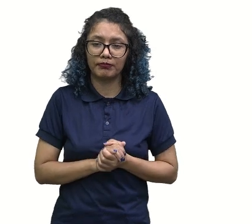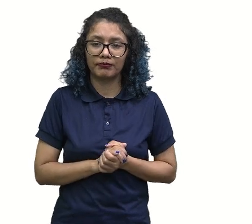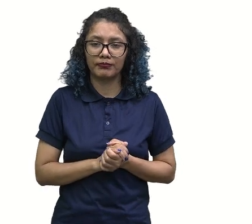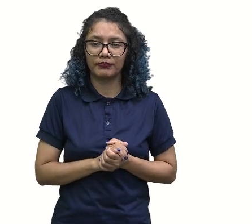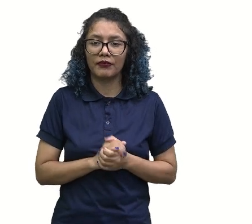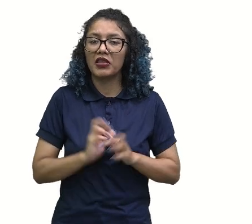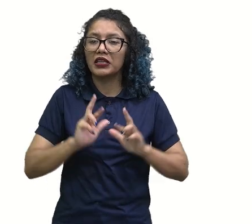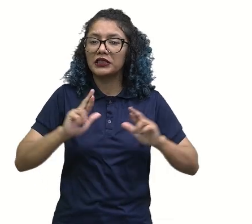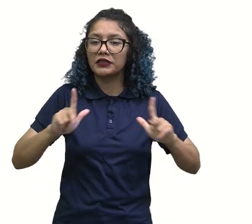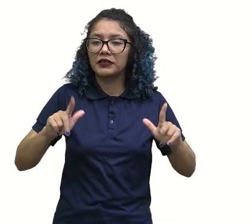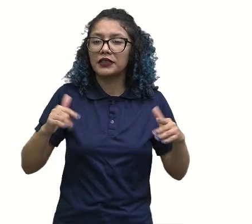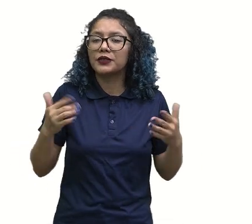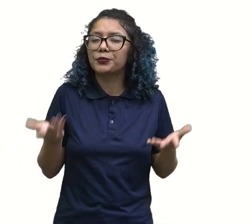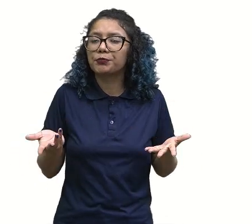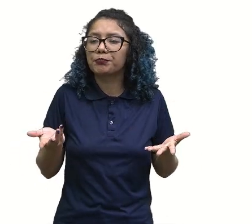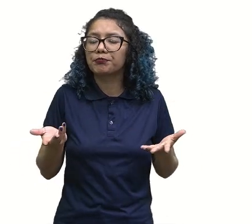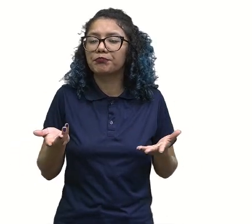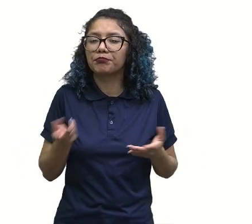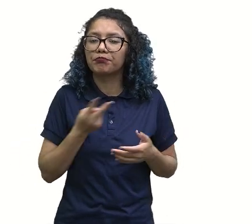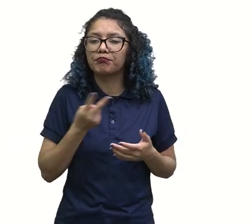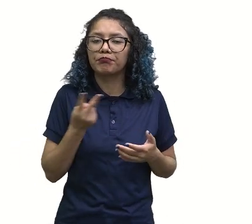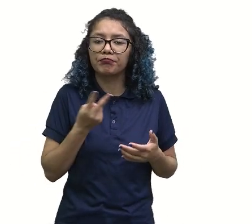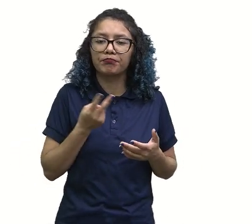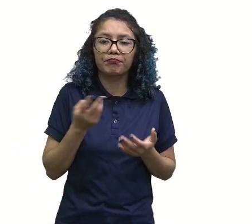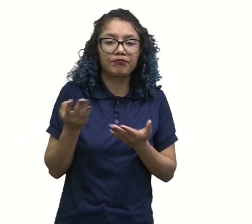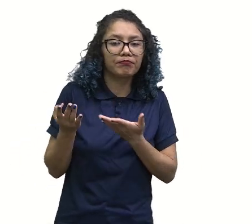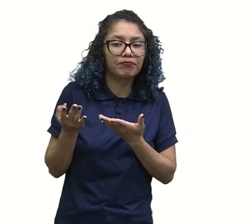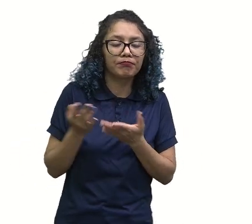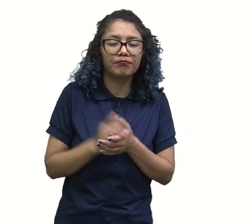Qual é a diferença?